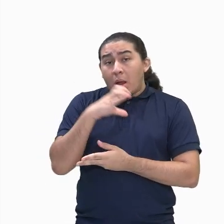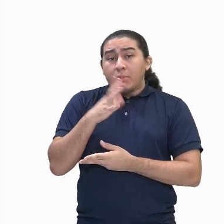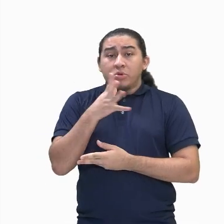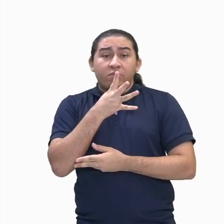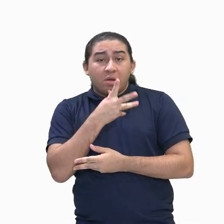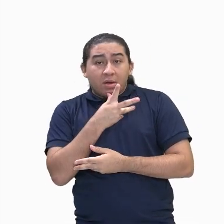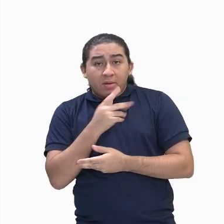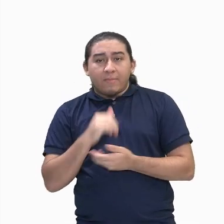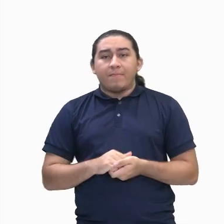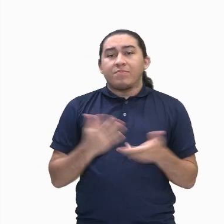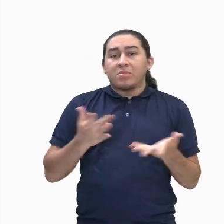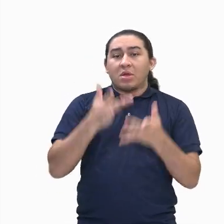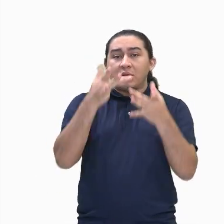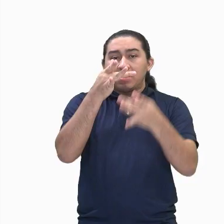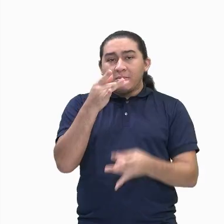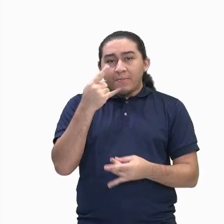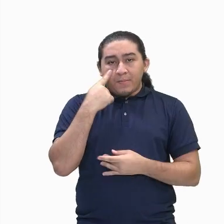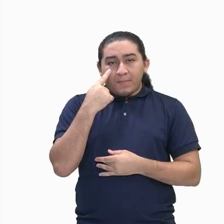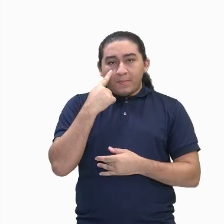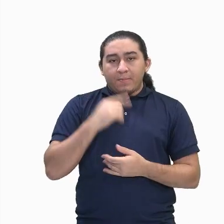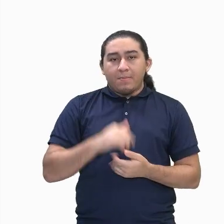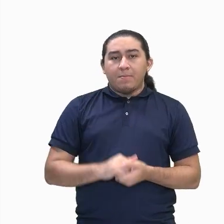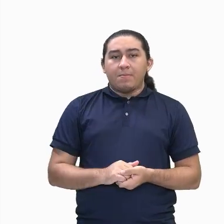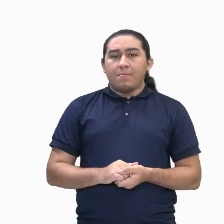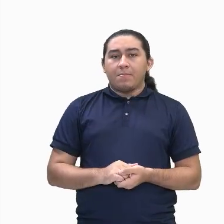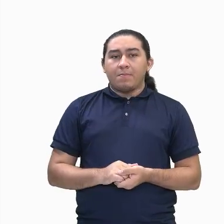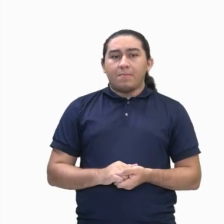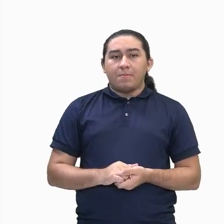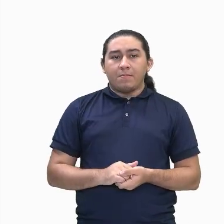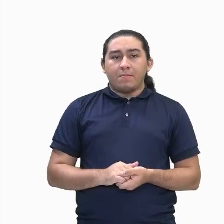detalhado esses fatores de movimento?